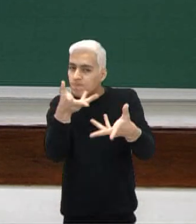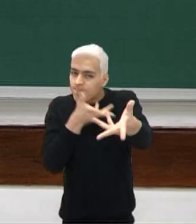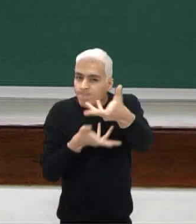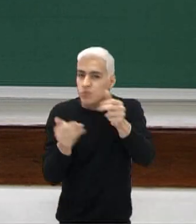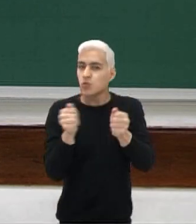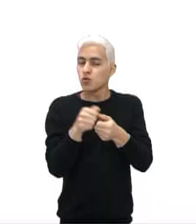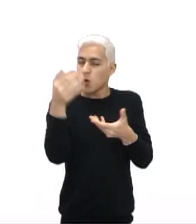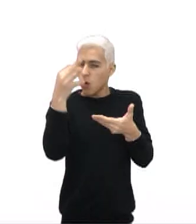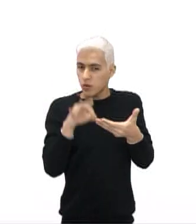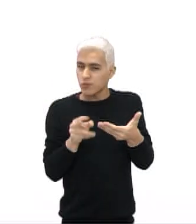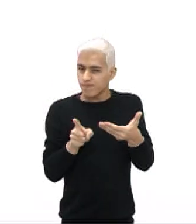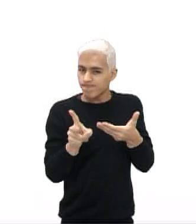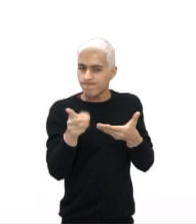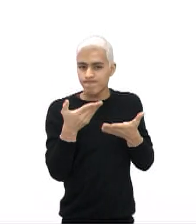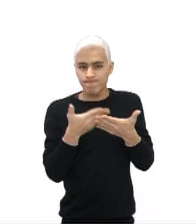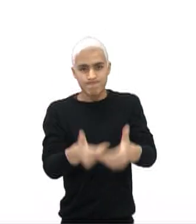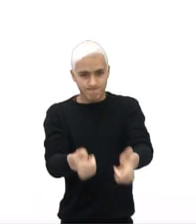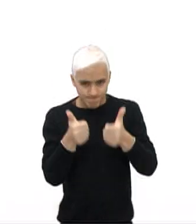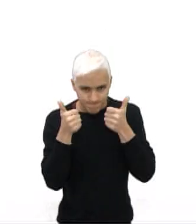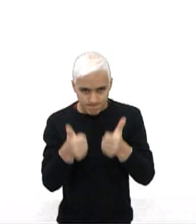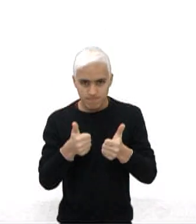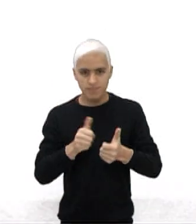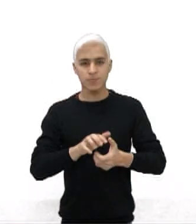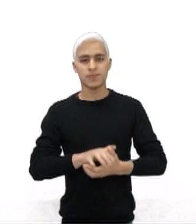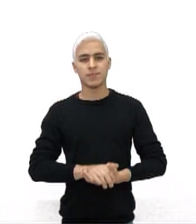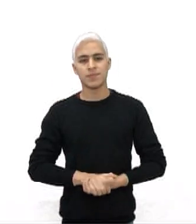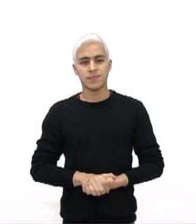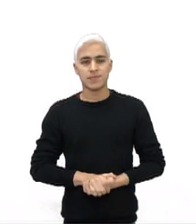e dar continuidade.